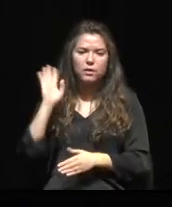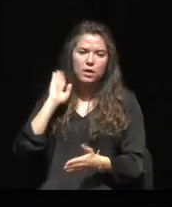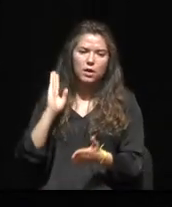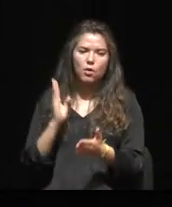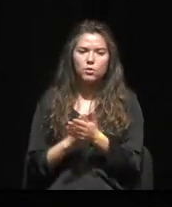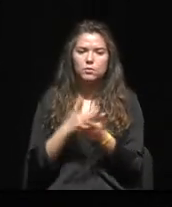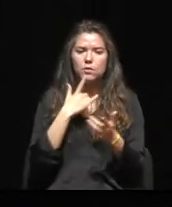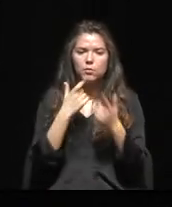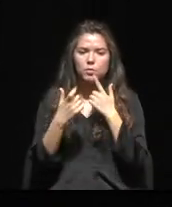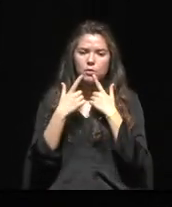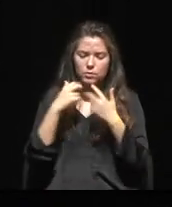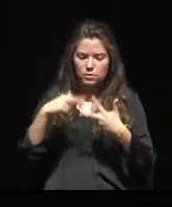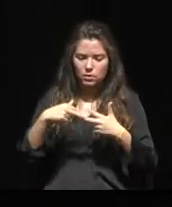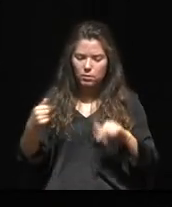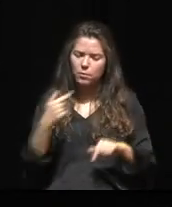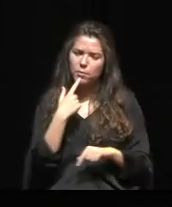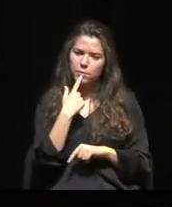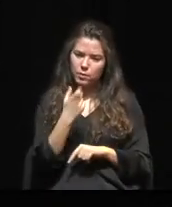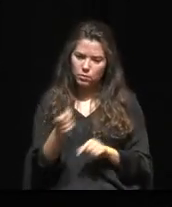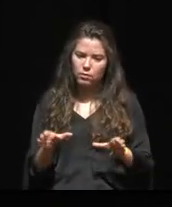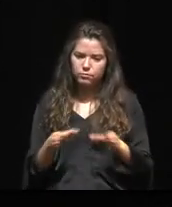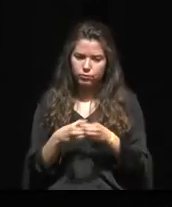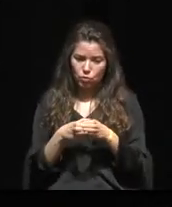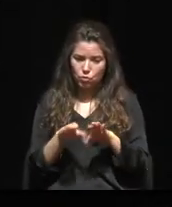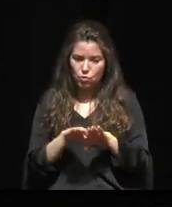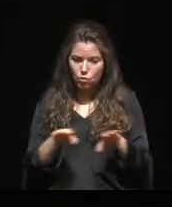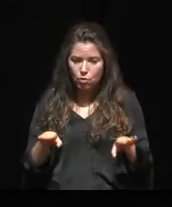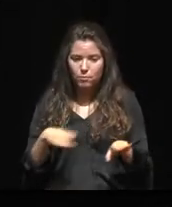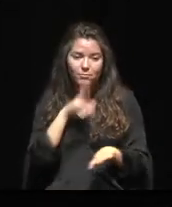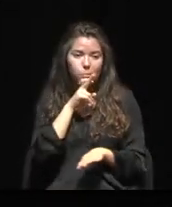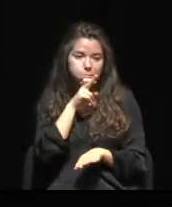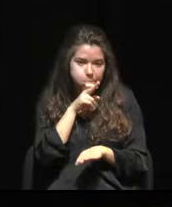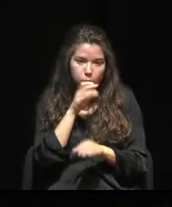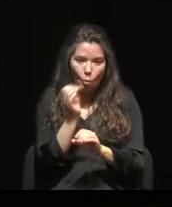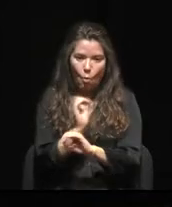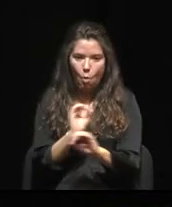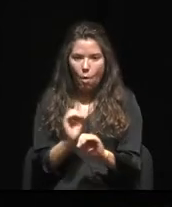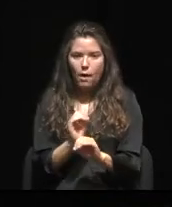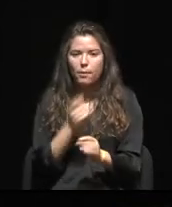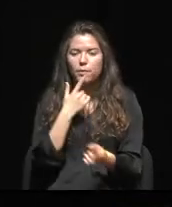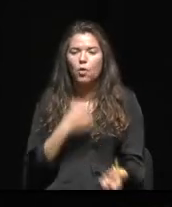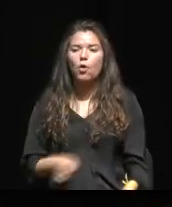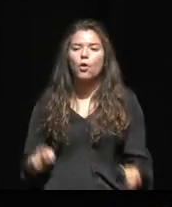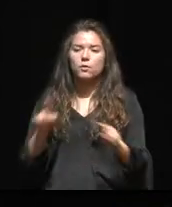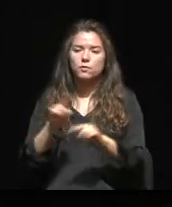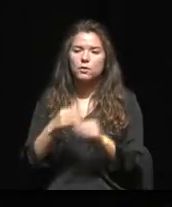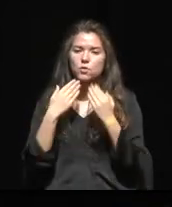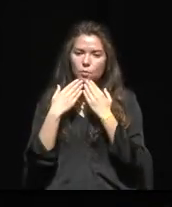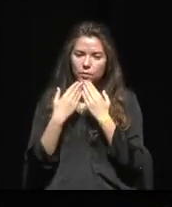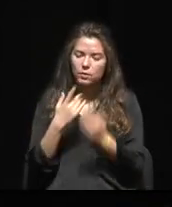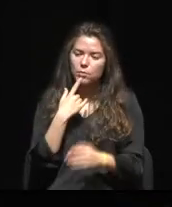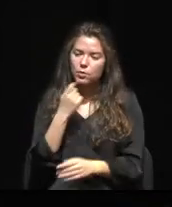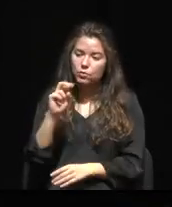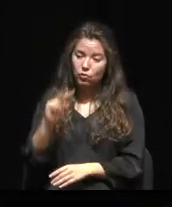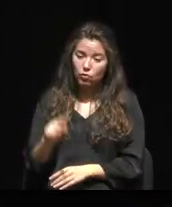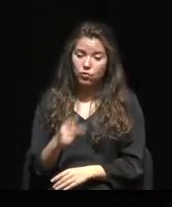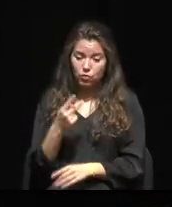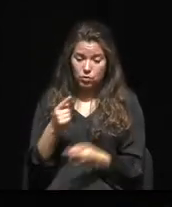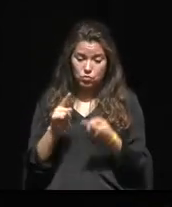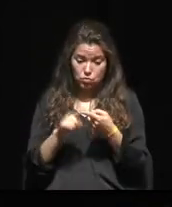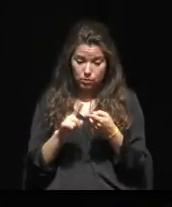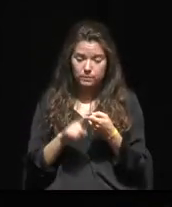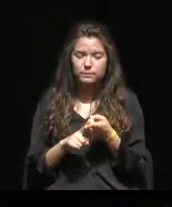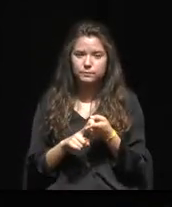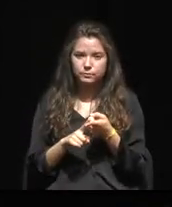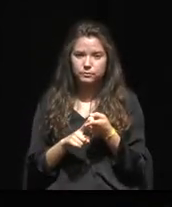perguntas à Câmara o Executivo que voltou a não responder voltamos a fazer um requerimento com duas questões uma das